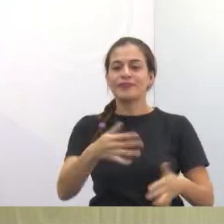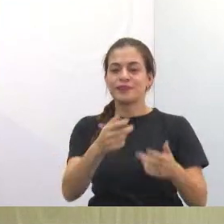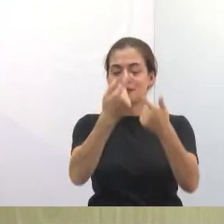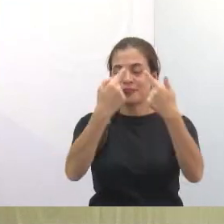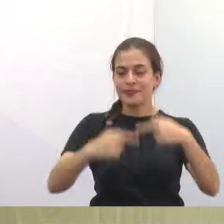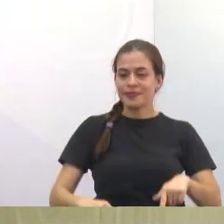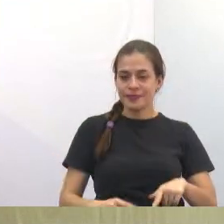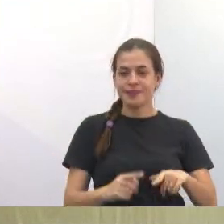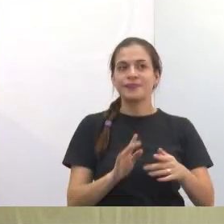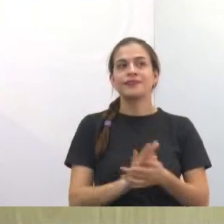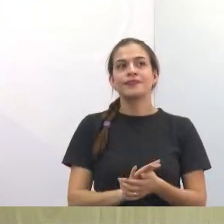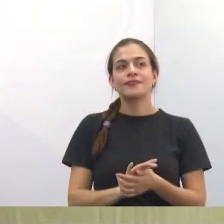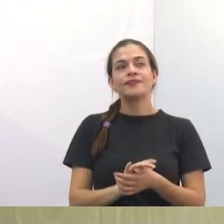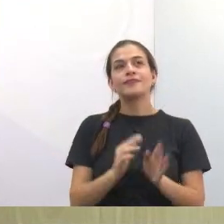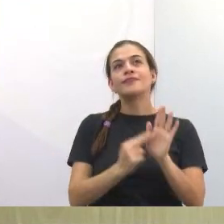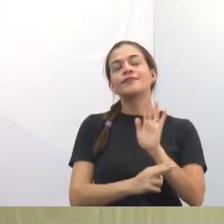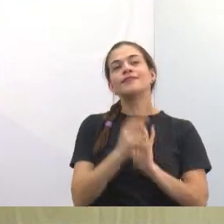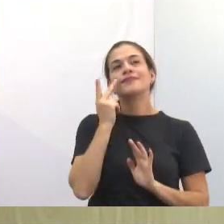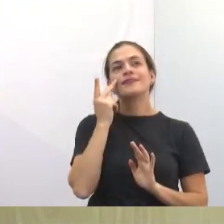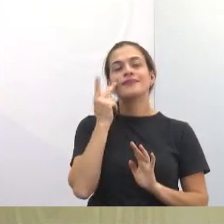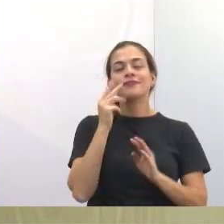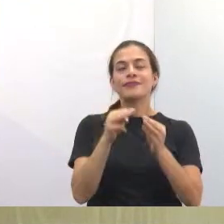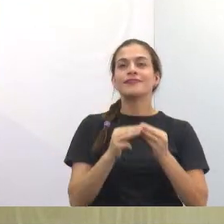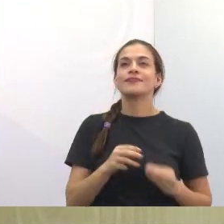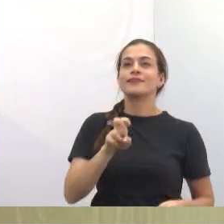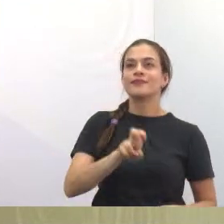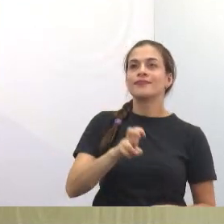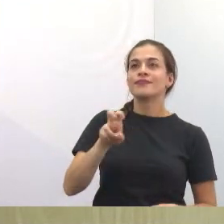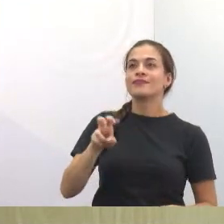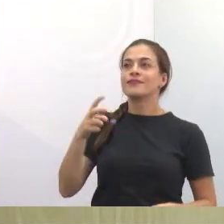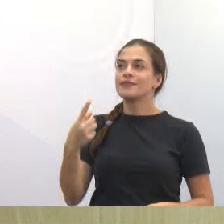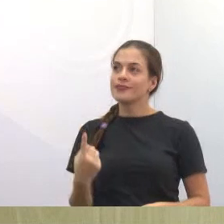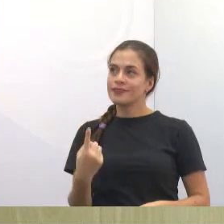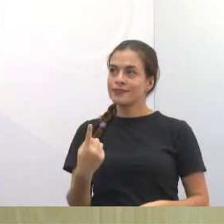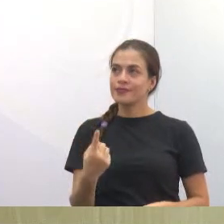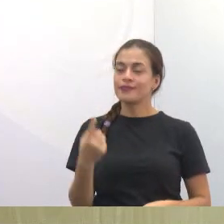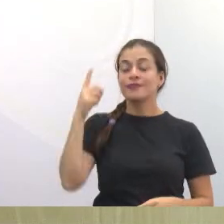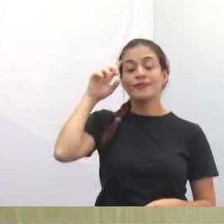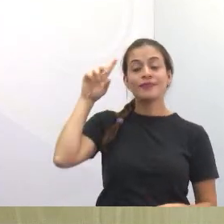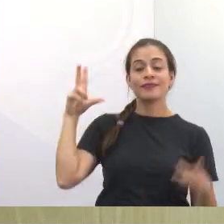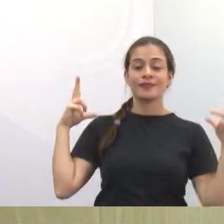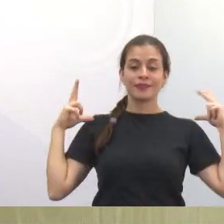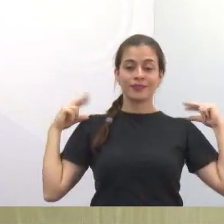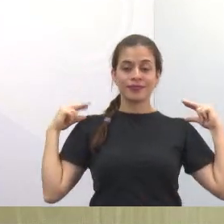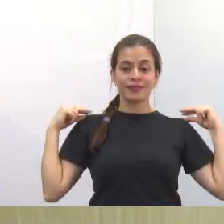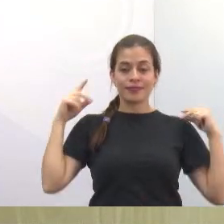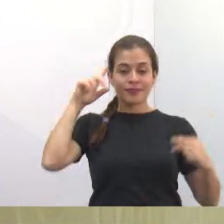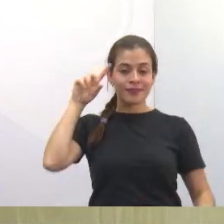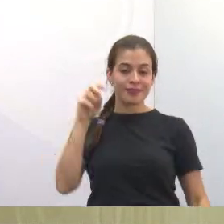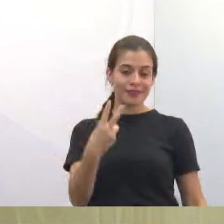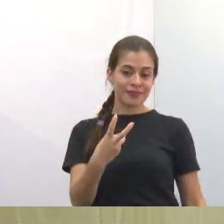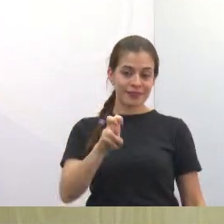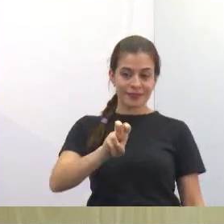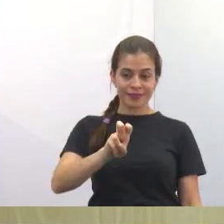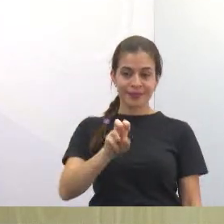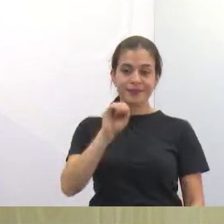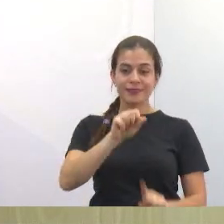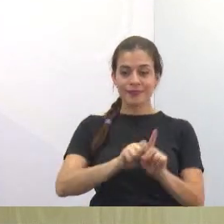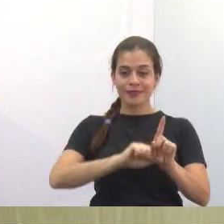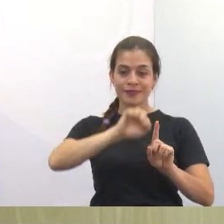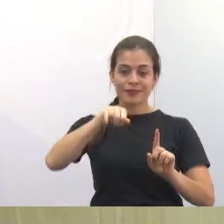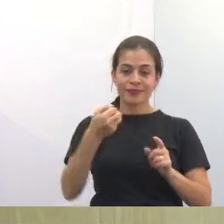Paulinho dos Condutores. Moção 551, moção comemorativa pelo transcurso do Dia do Motorista, 25 de julho. Autoria, Paulinho dos